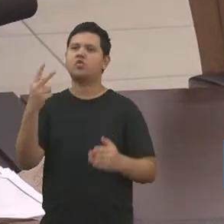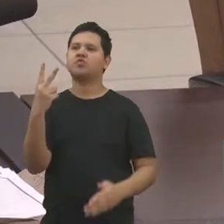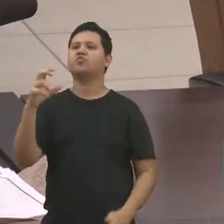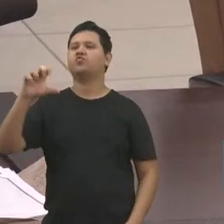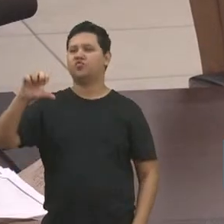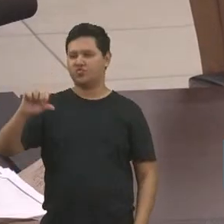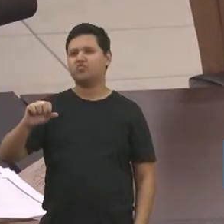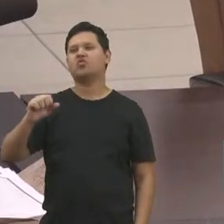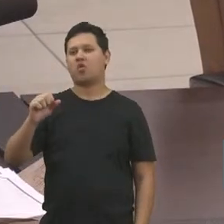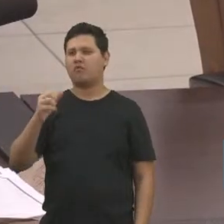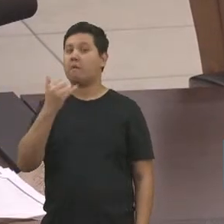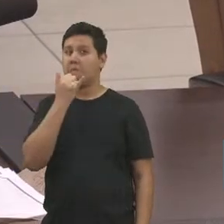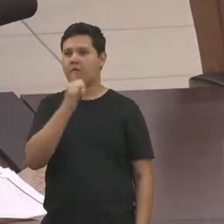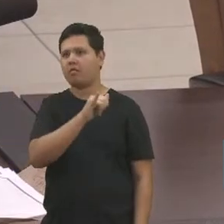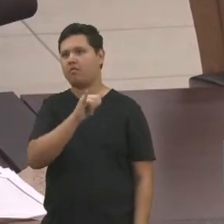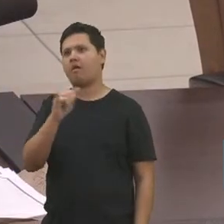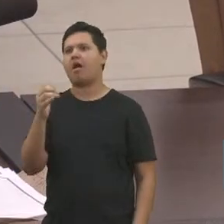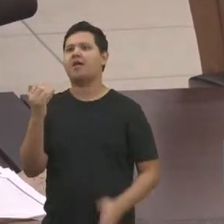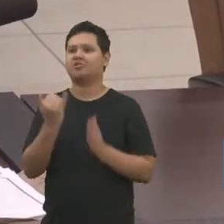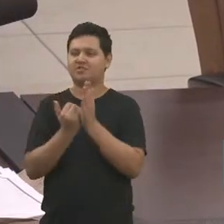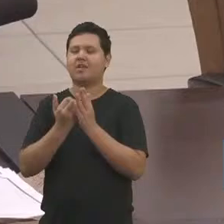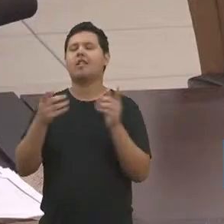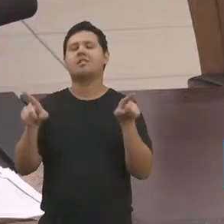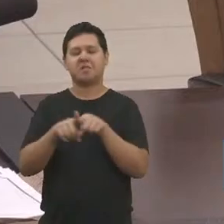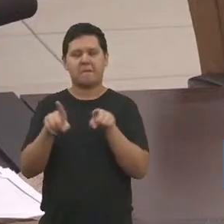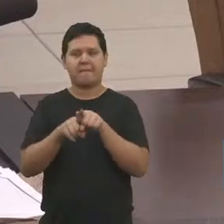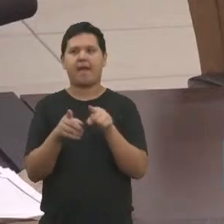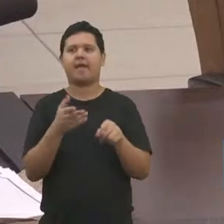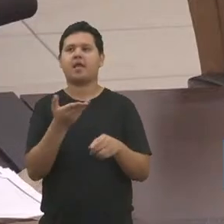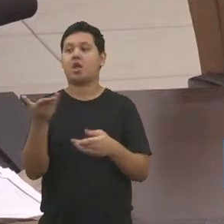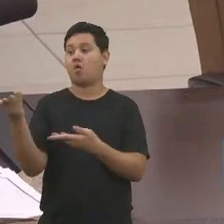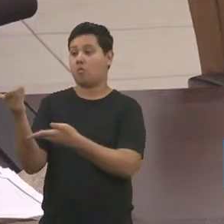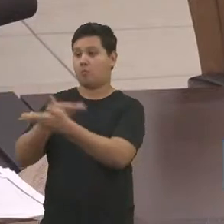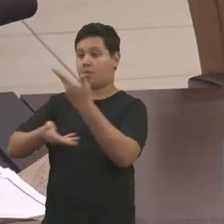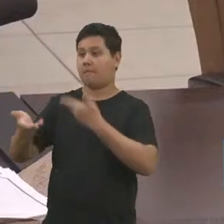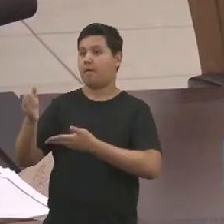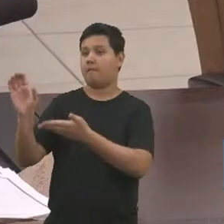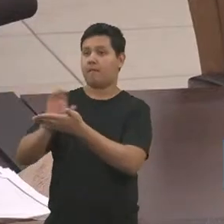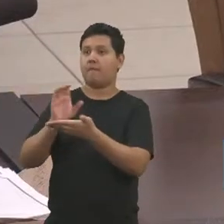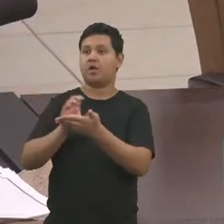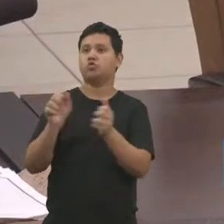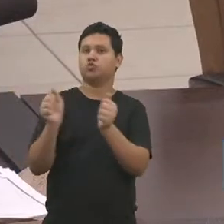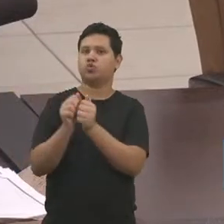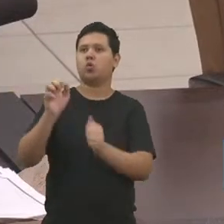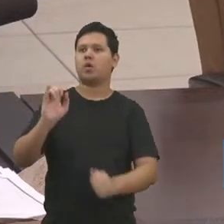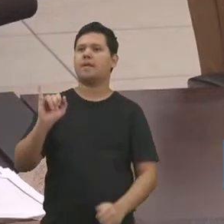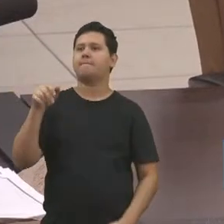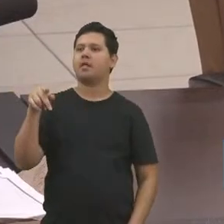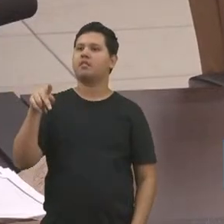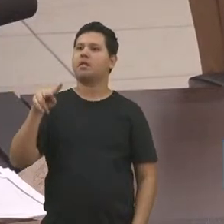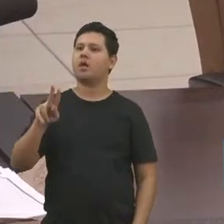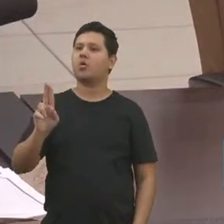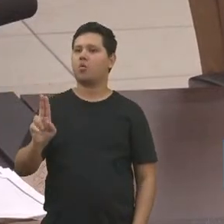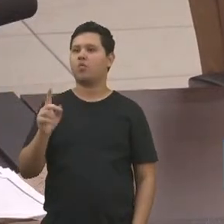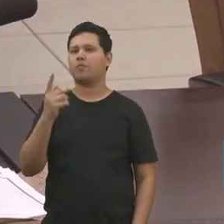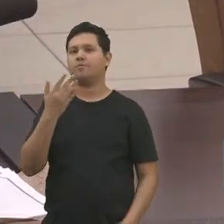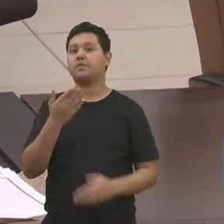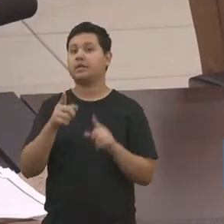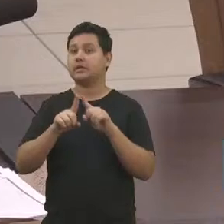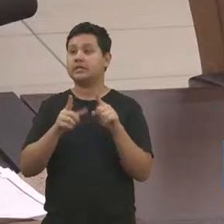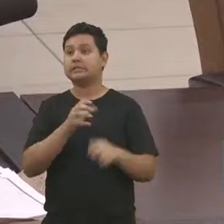já no início do governo. Nós sabemos que agora tem também a arrecadação com o IPTU. Mas eu gostaria de saber